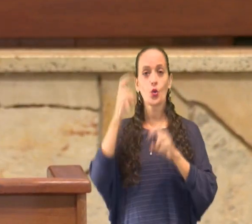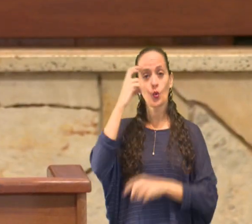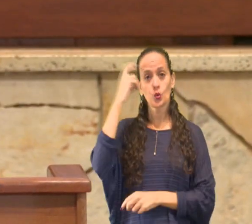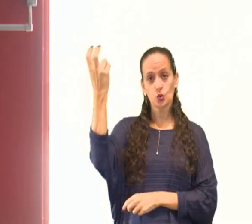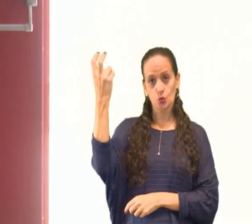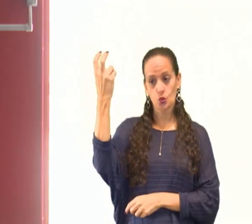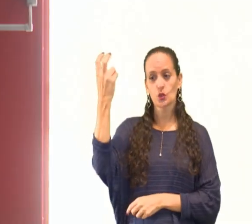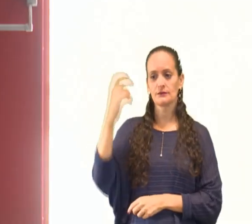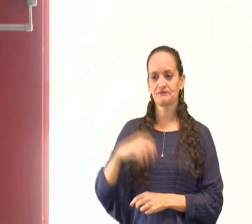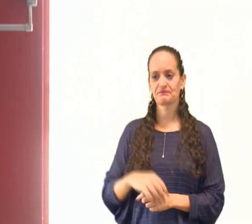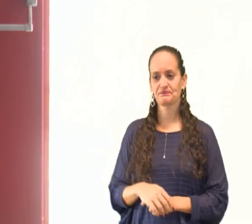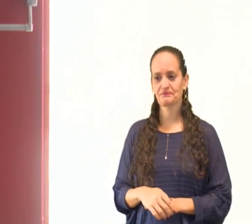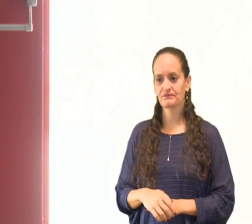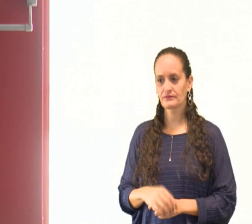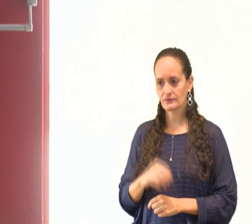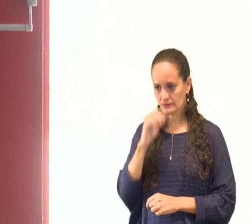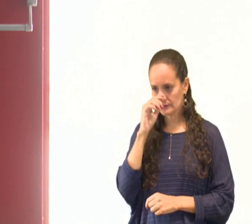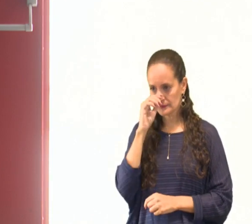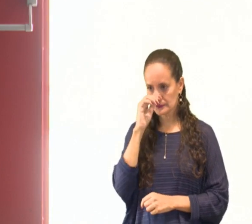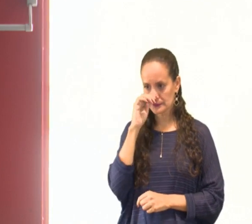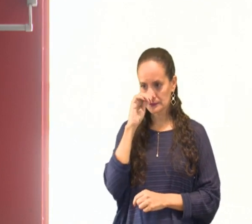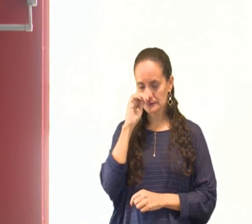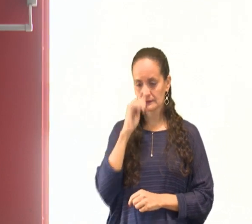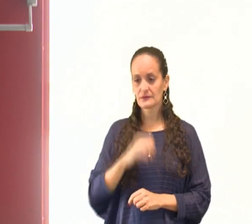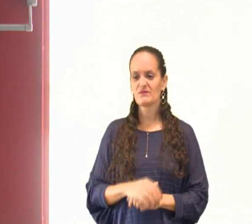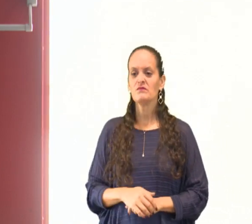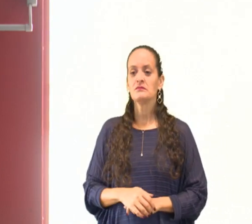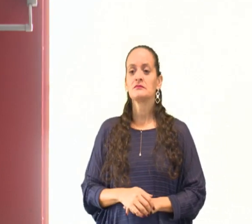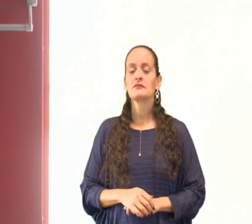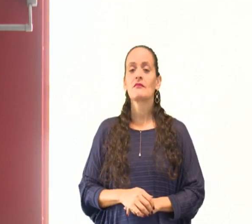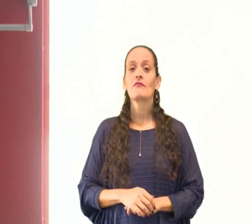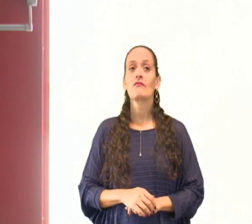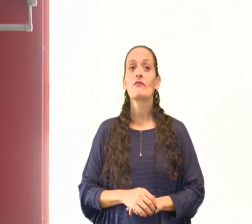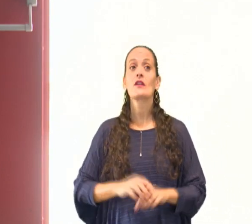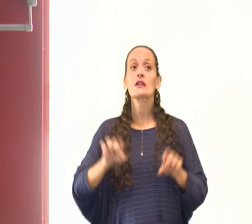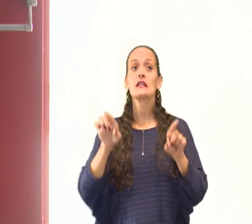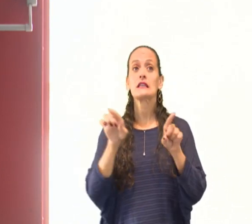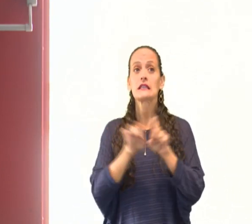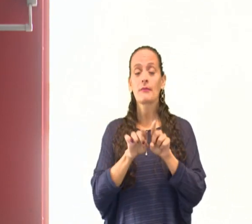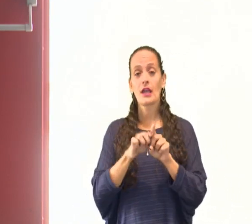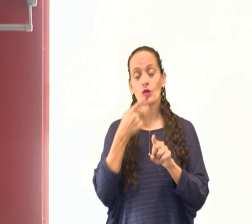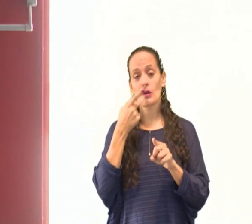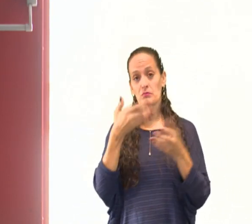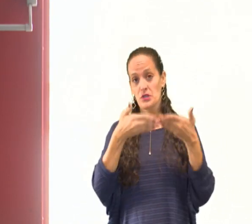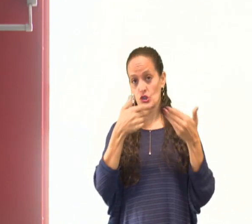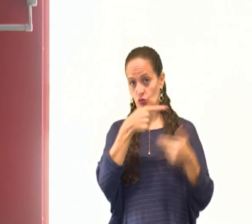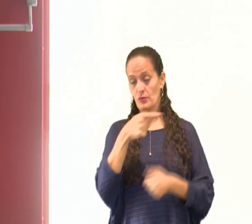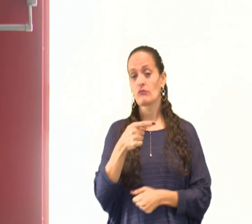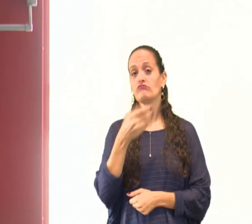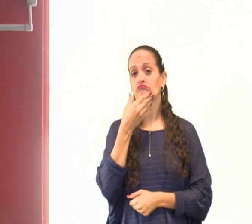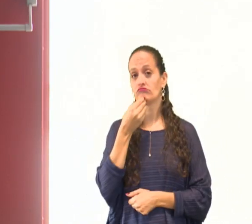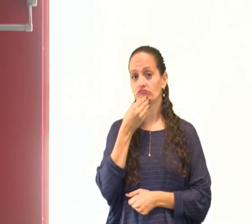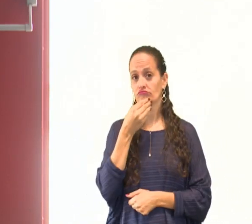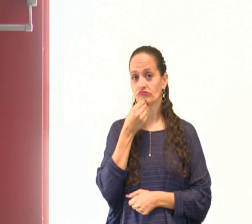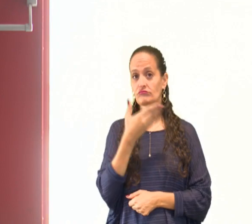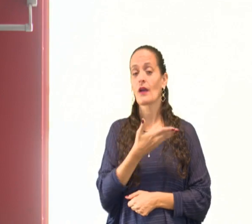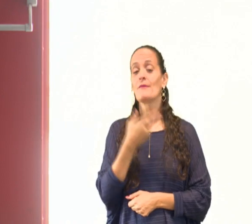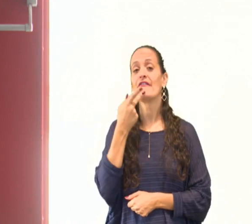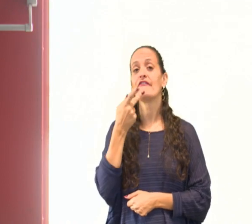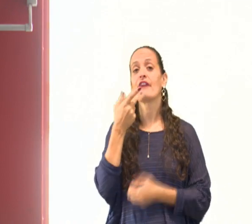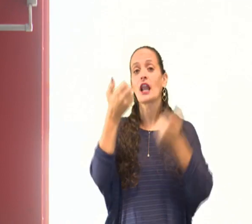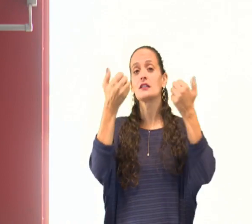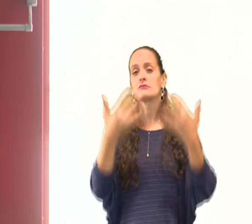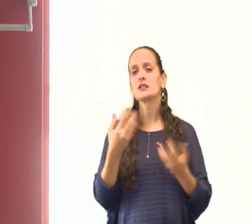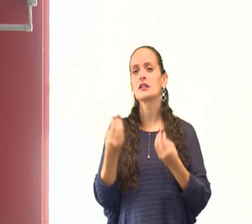que o nosso irmão Alberto faça aí um convite e faça também uma menção de uma bibliografia que ele gostaria de citar para a consulta e ajudar